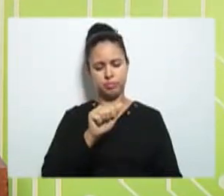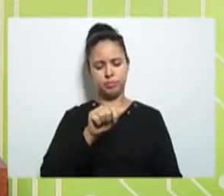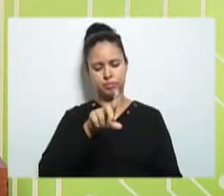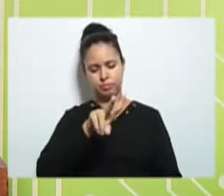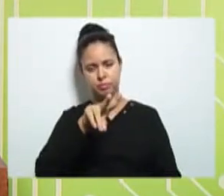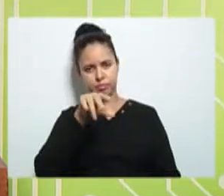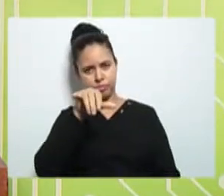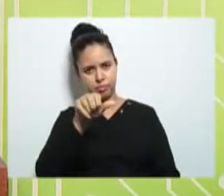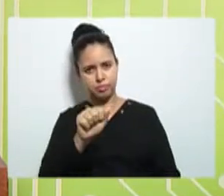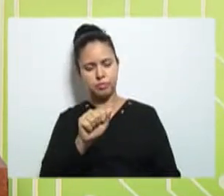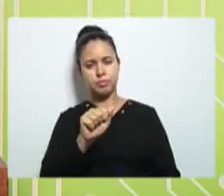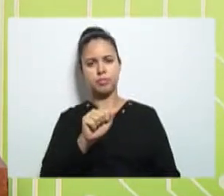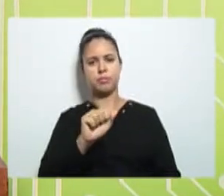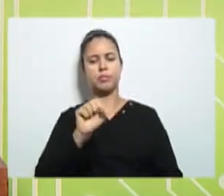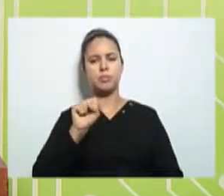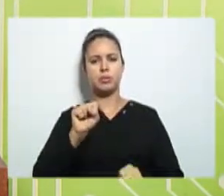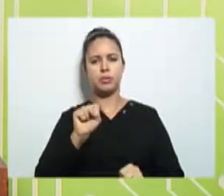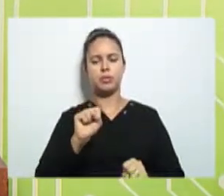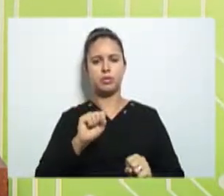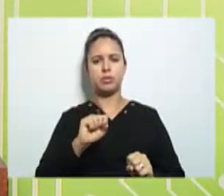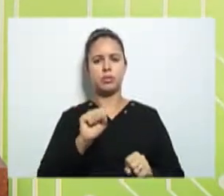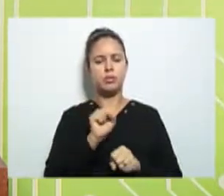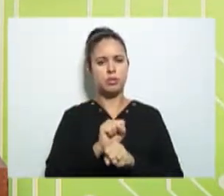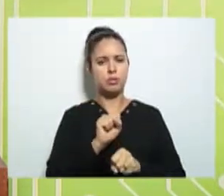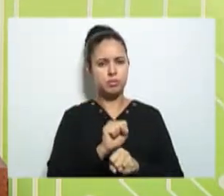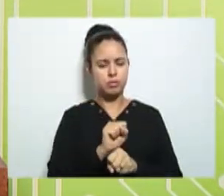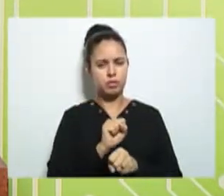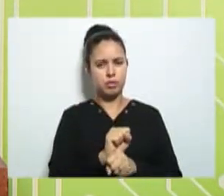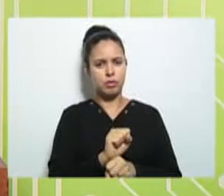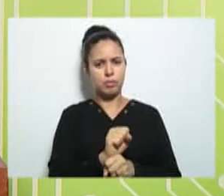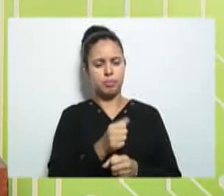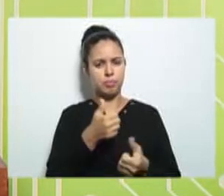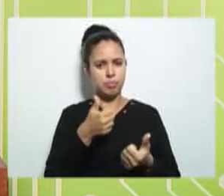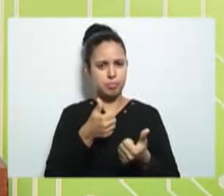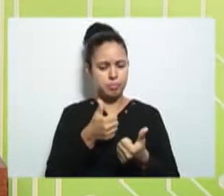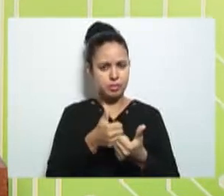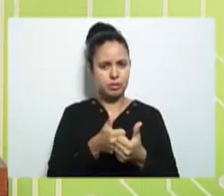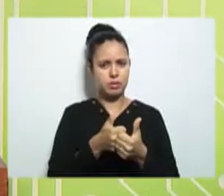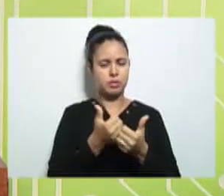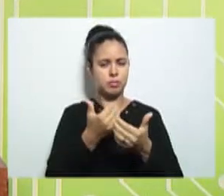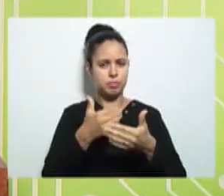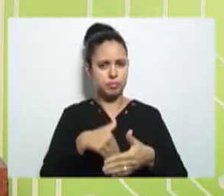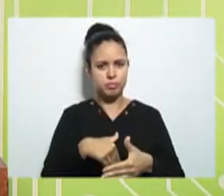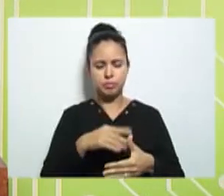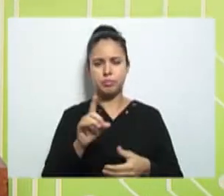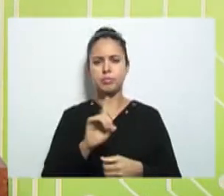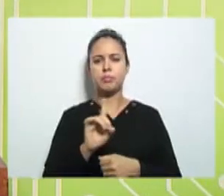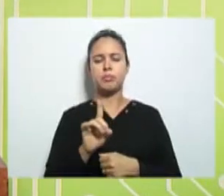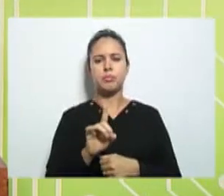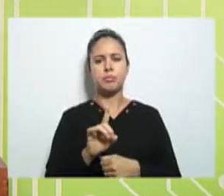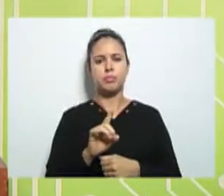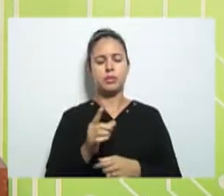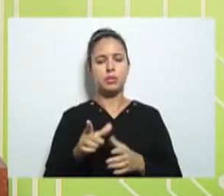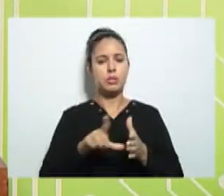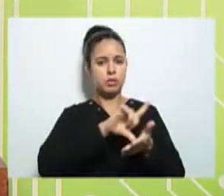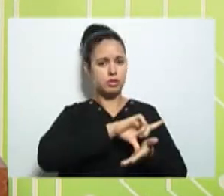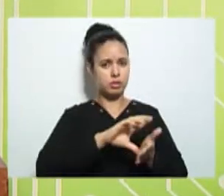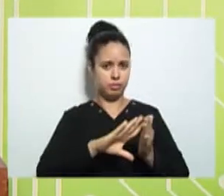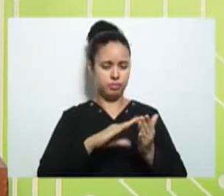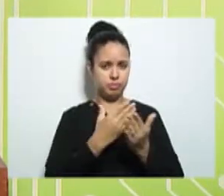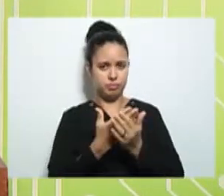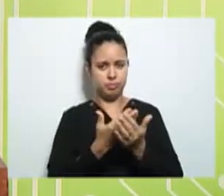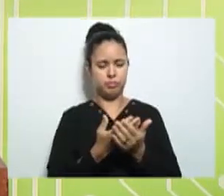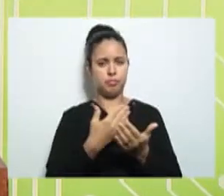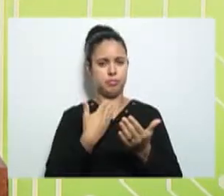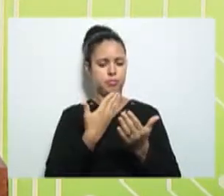acessar. Para quê? Para que não fique tudo para cima da hora da sala de aula, né? Aqui desse momento que a gente está. Então, procura dar uma lida antes, tá?